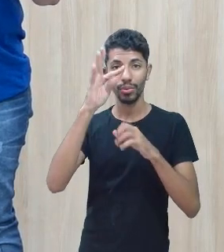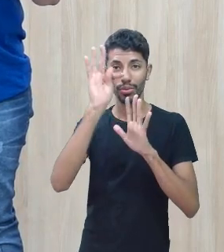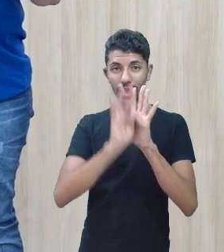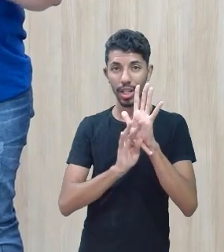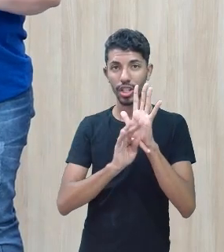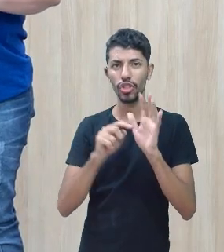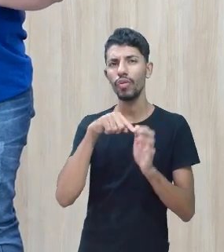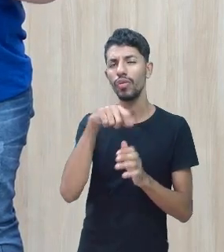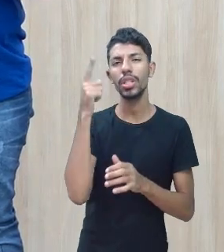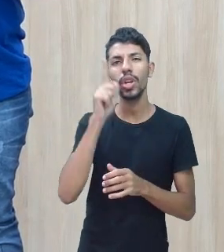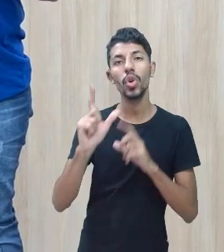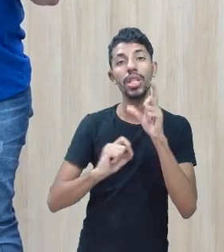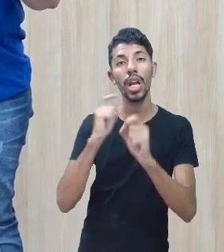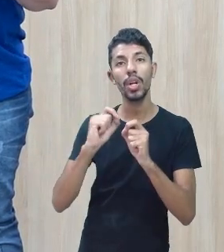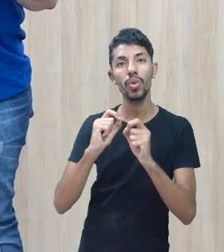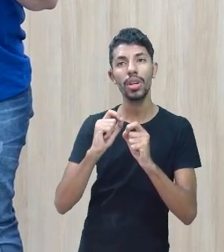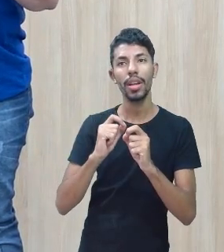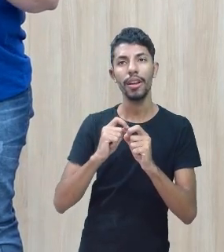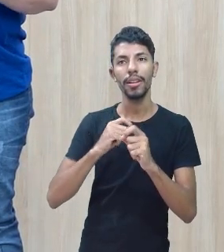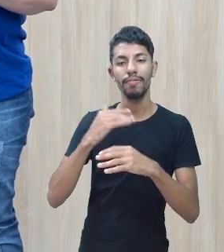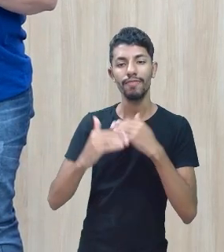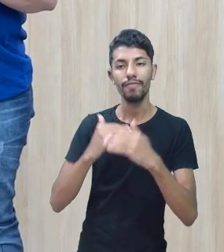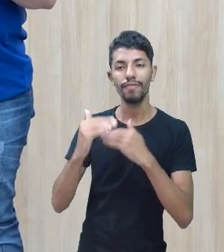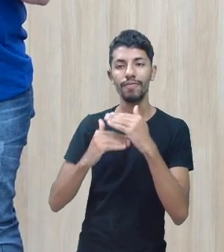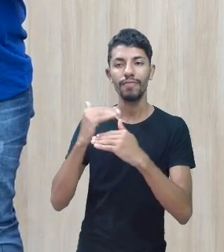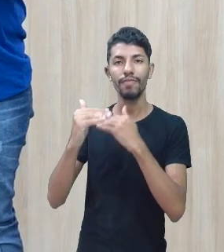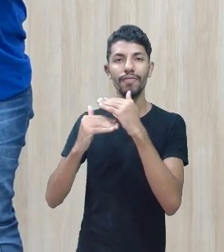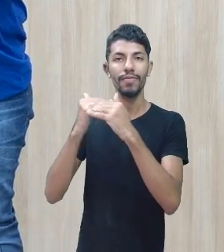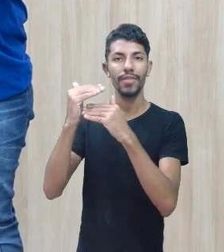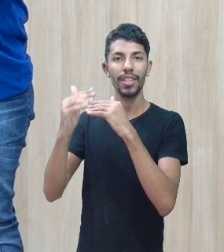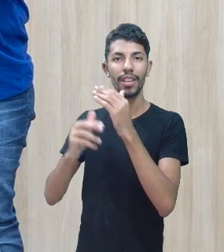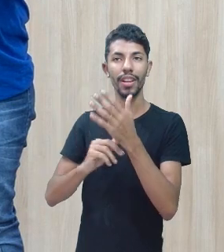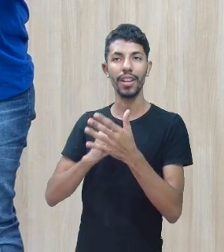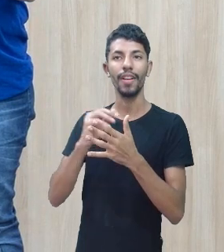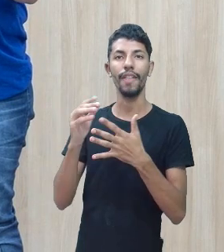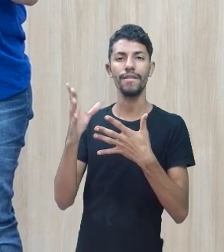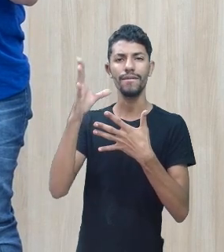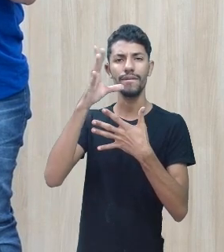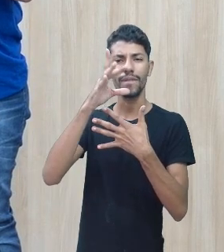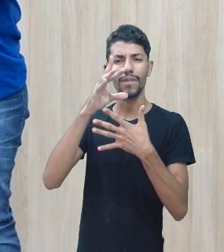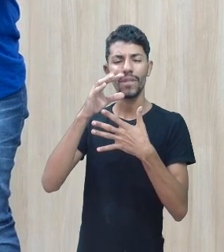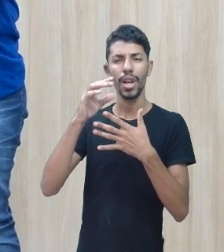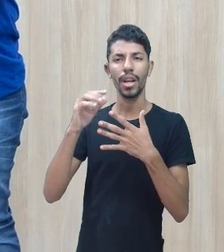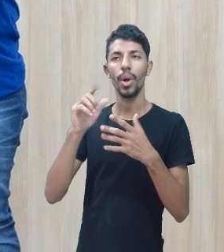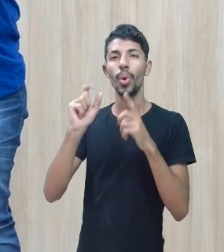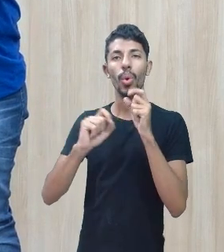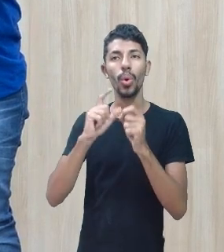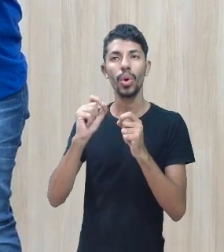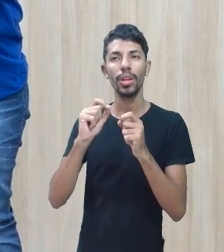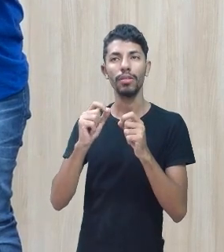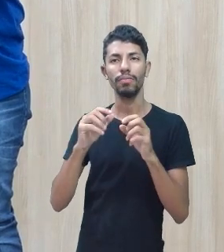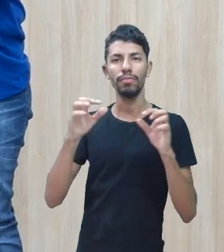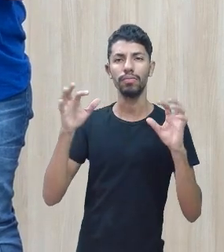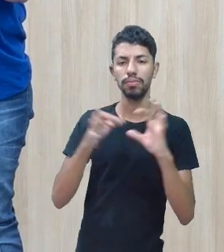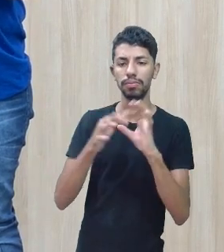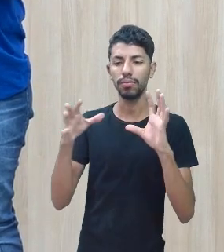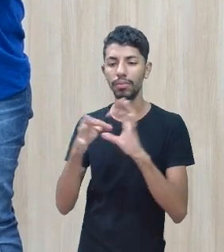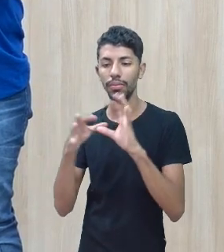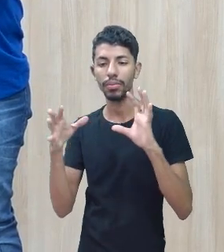construir essa coxa de retalho com vários detalhes, várias